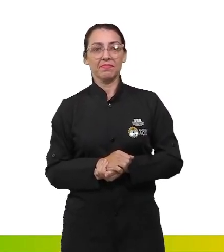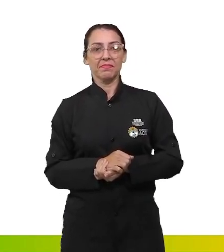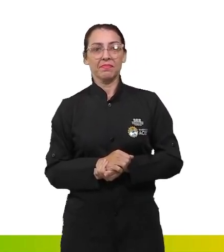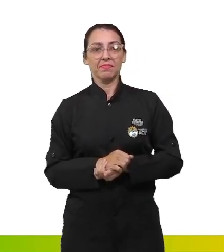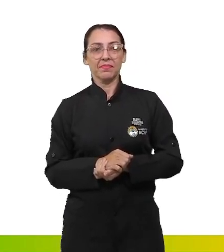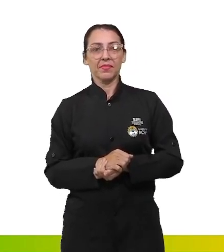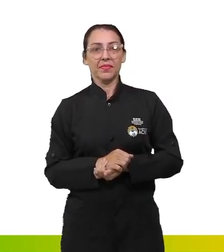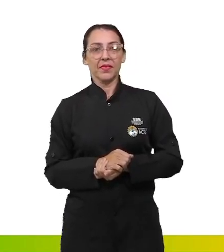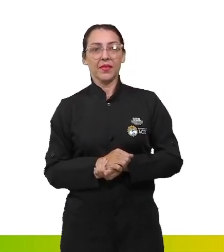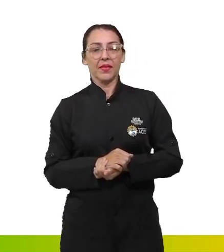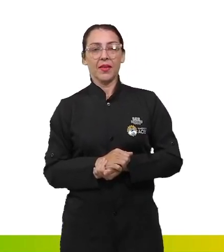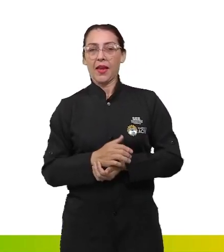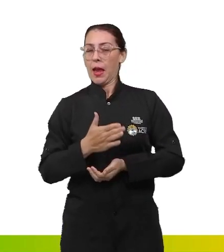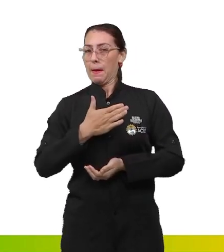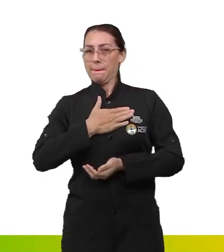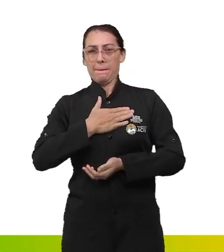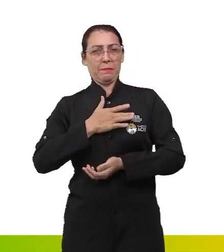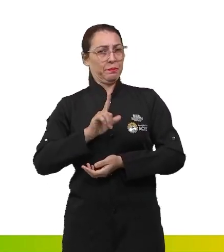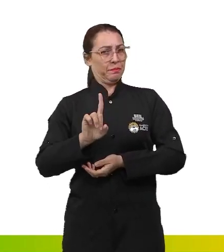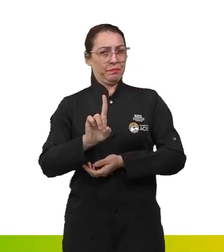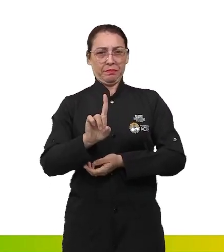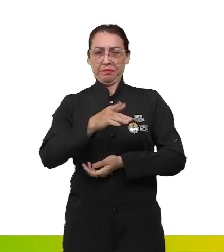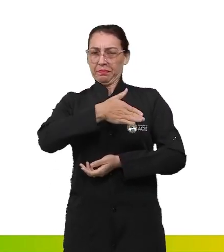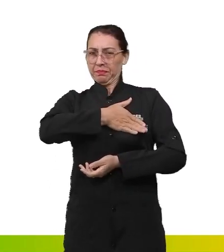Ou a mim não.